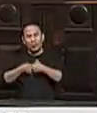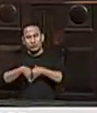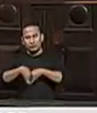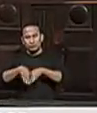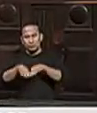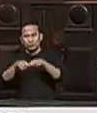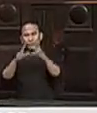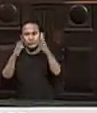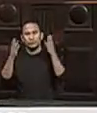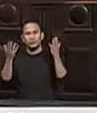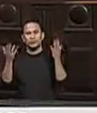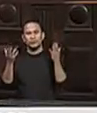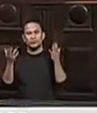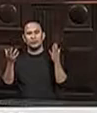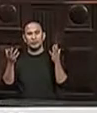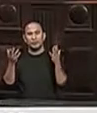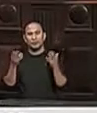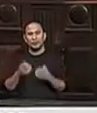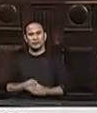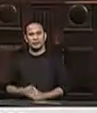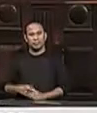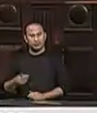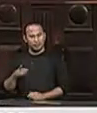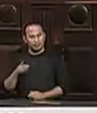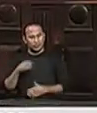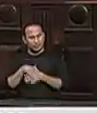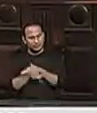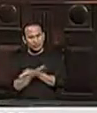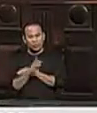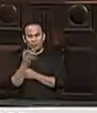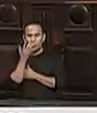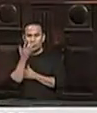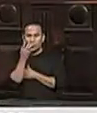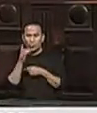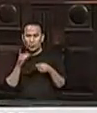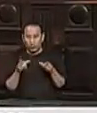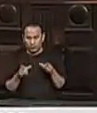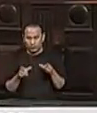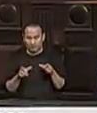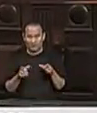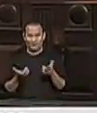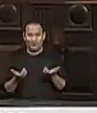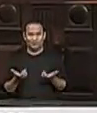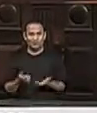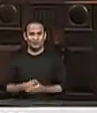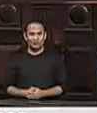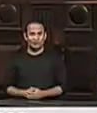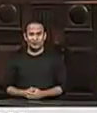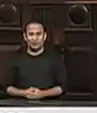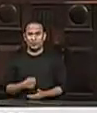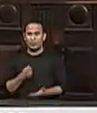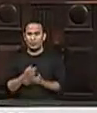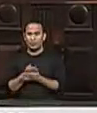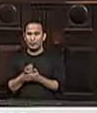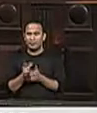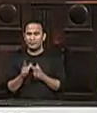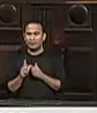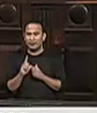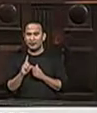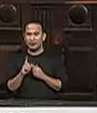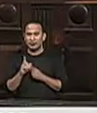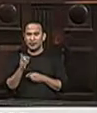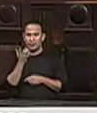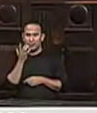continuam guardando as barras de ouro, continuam manipulando compra e venda de diamantes,